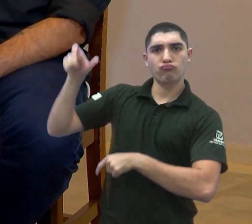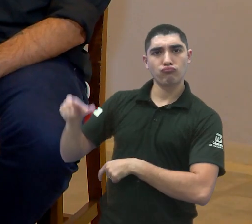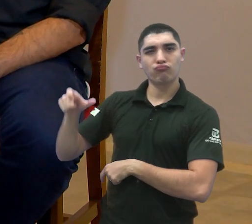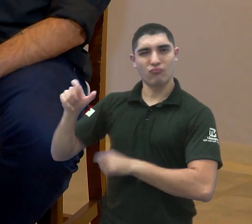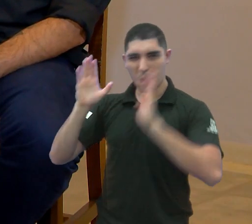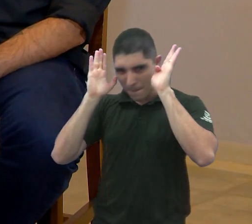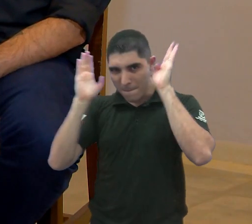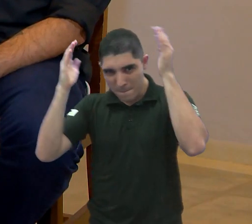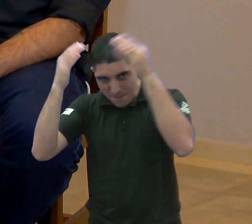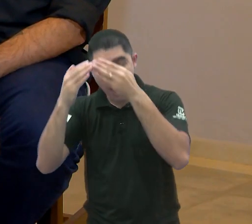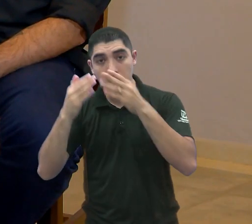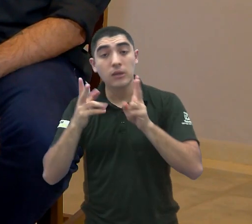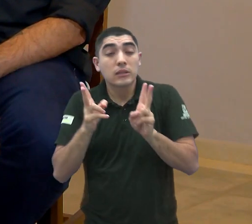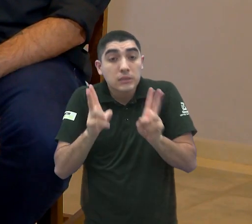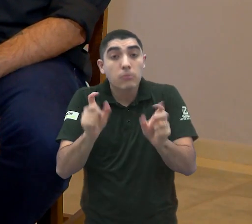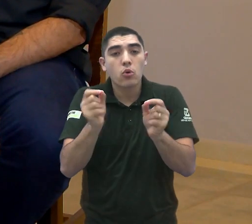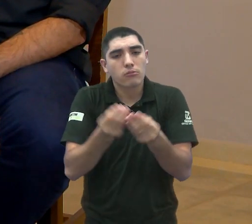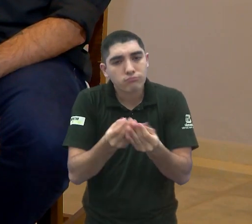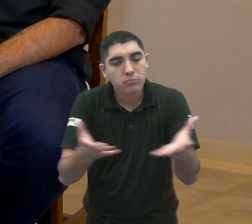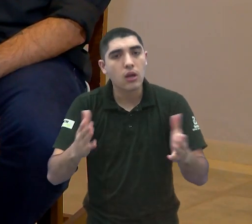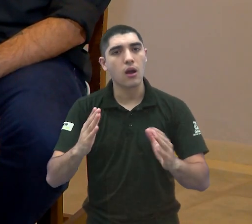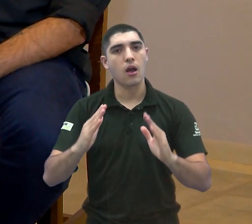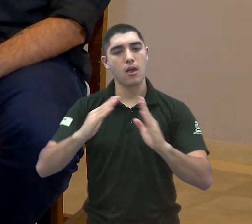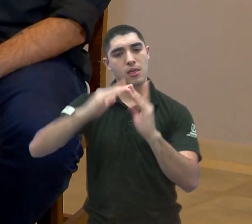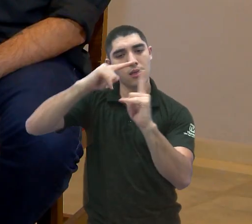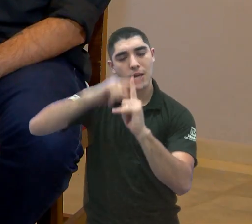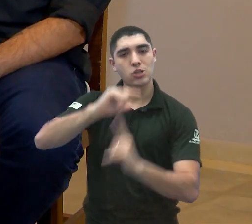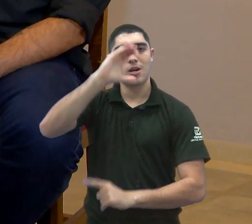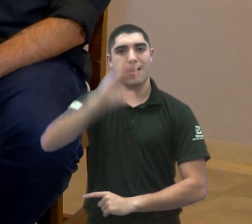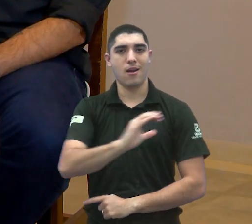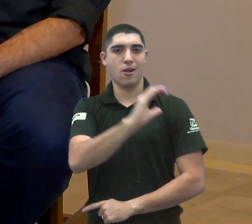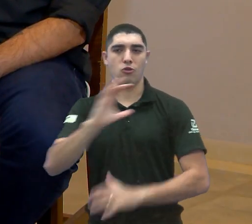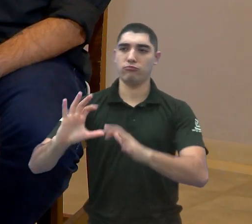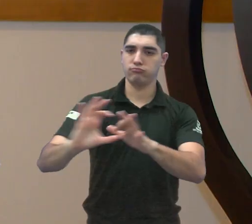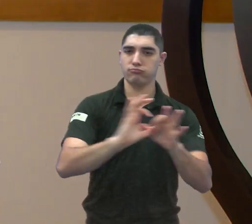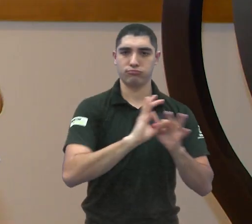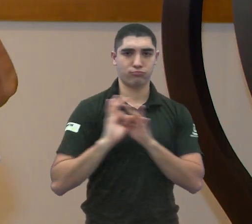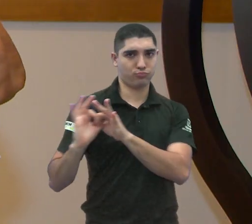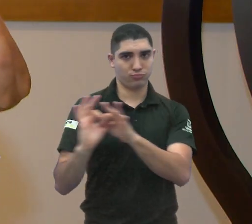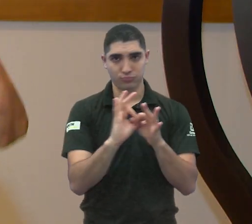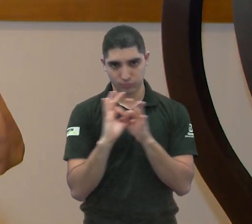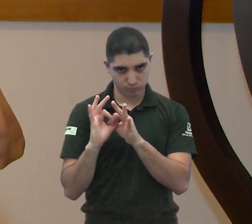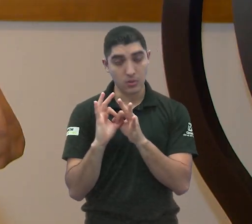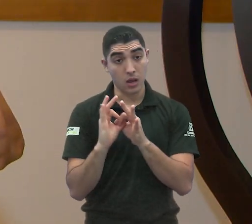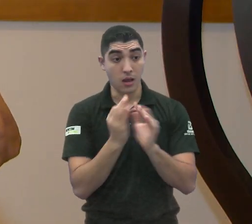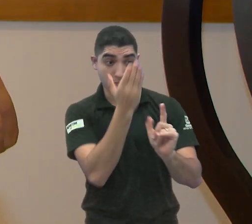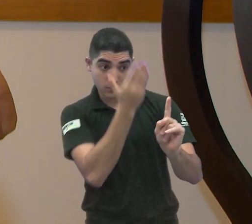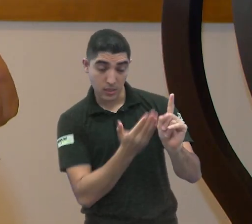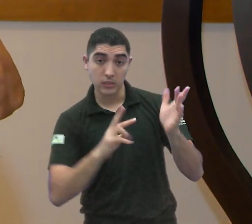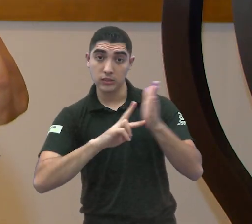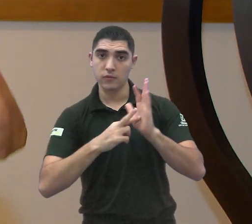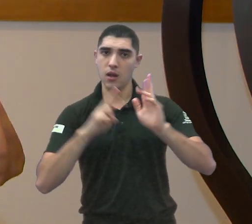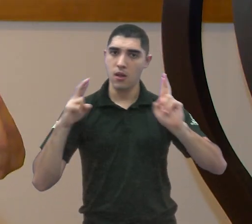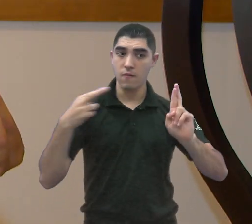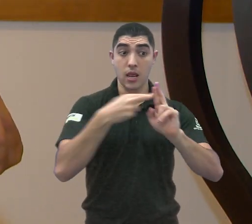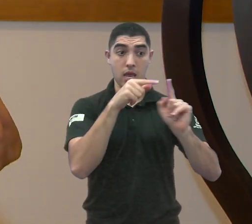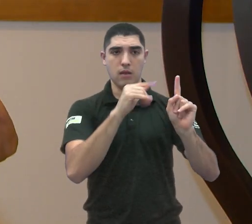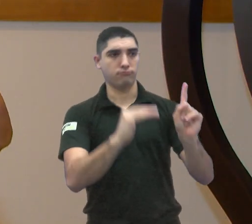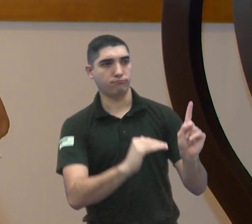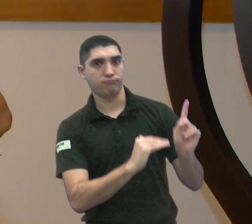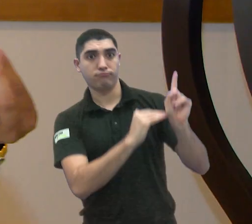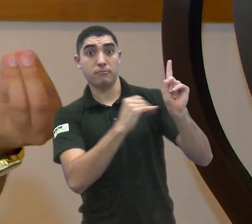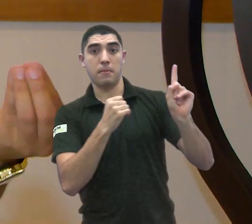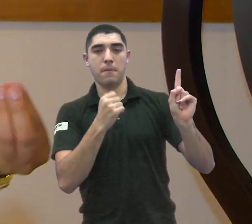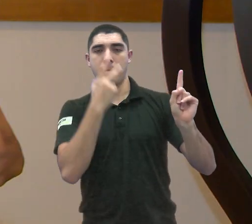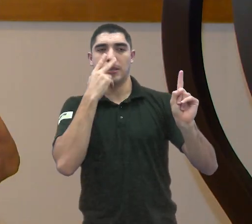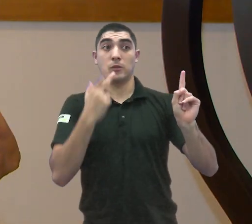né? E garante que a gente viva o espírito de Igreja Católica. Então ele é um ponto de unidade, ele é uma referência,